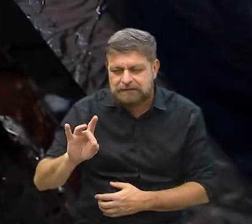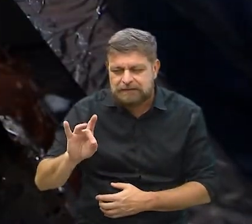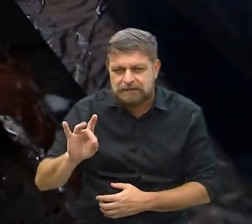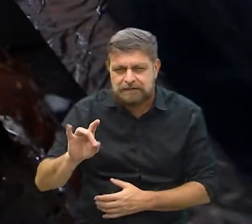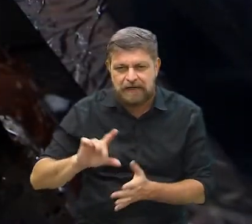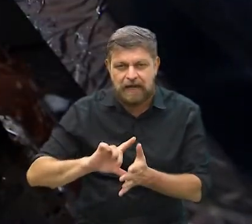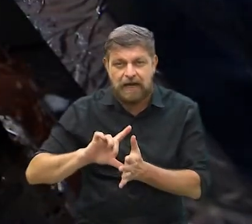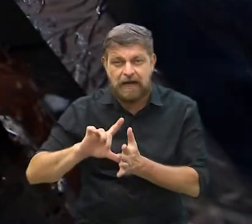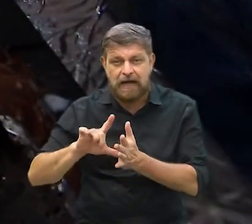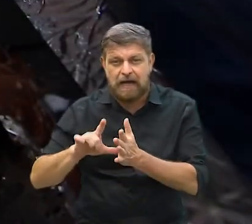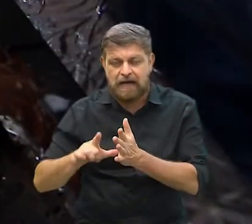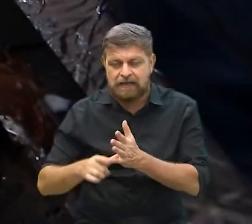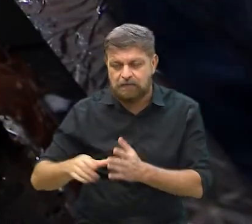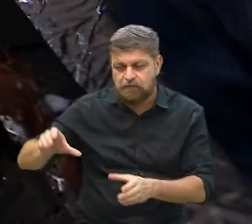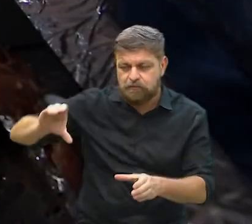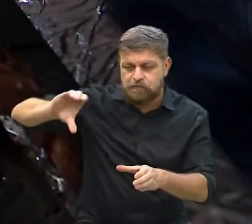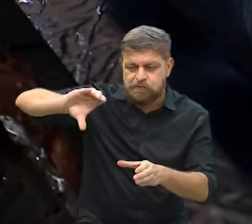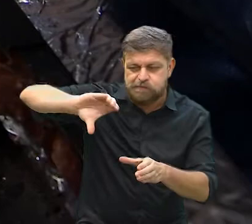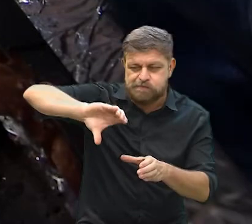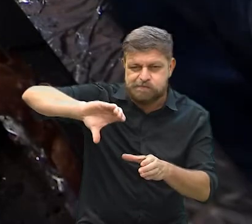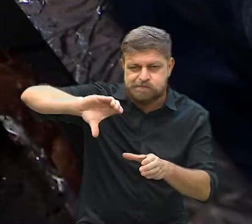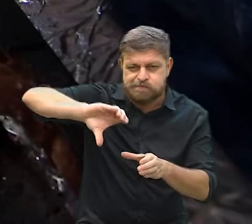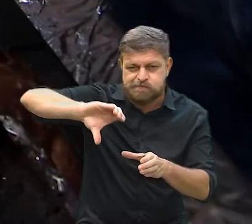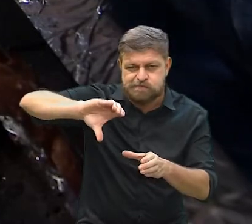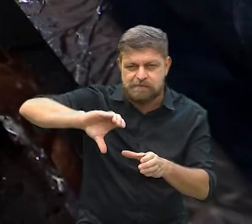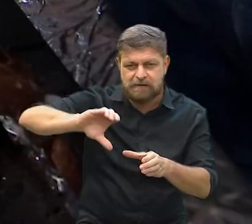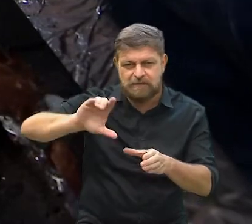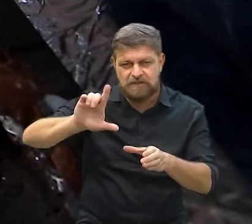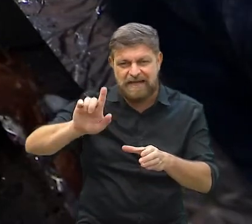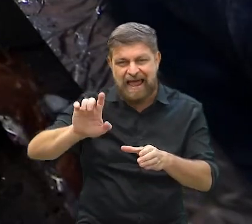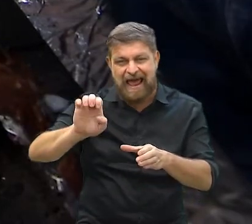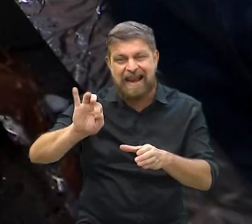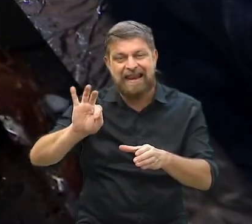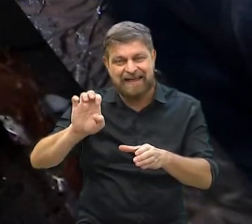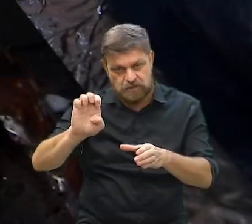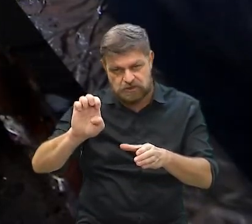e acrescente o creme de leite.